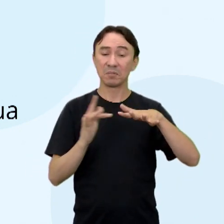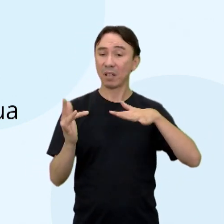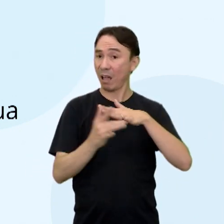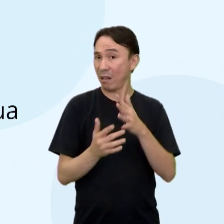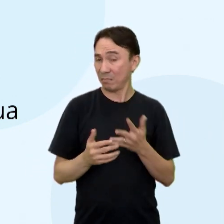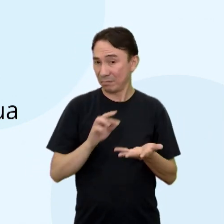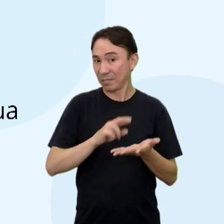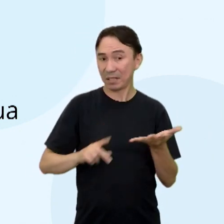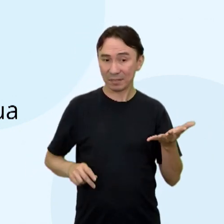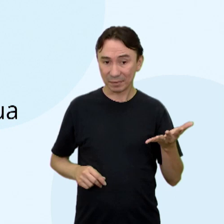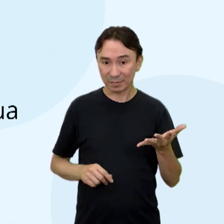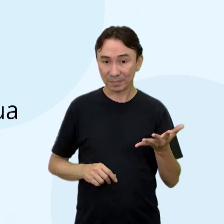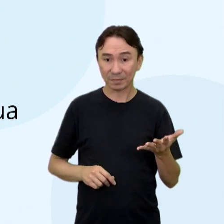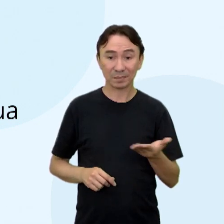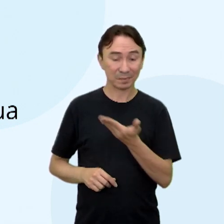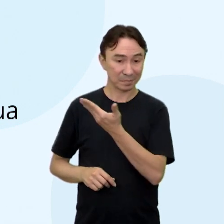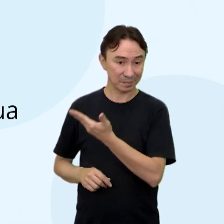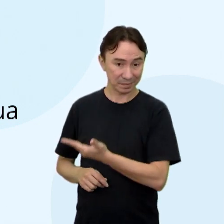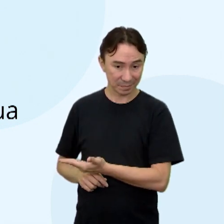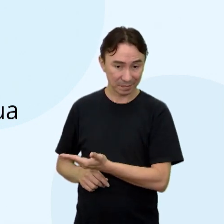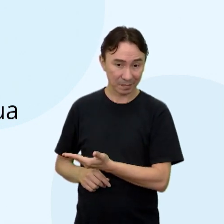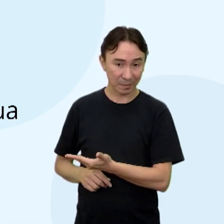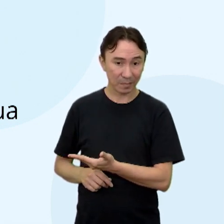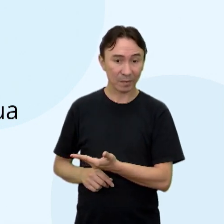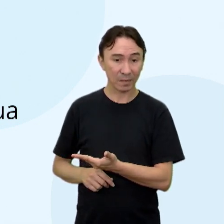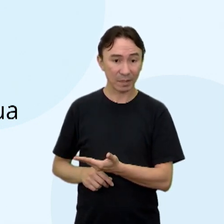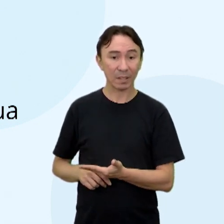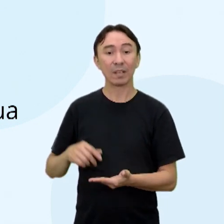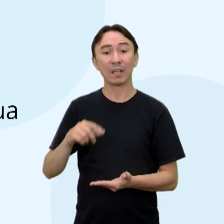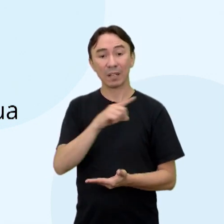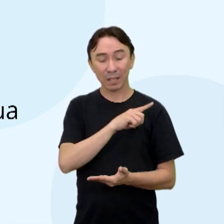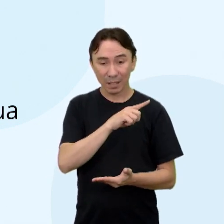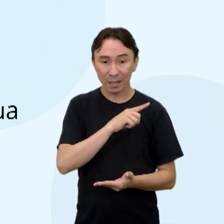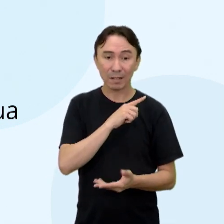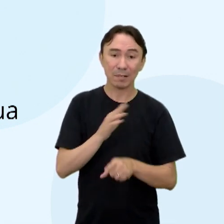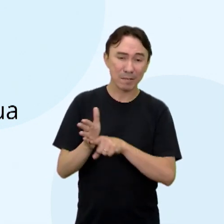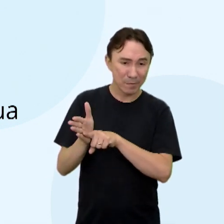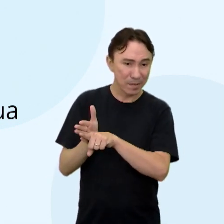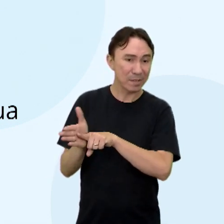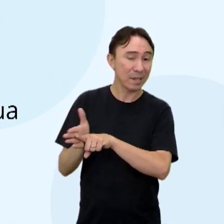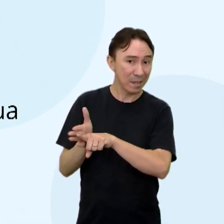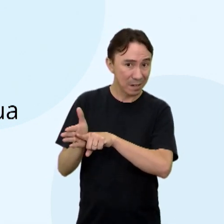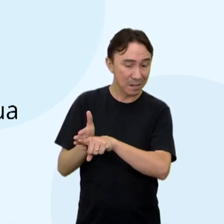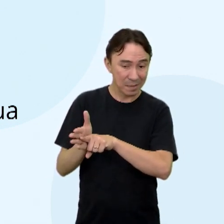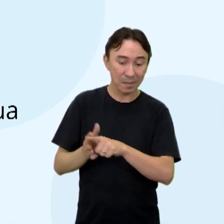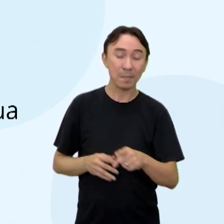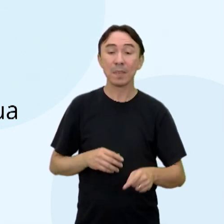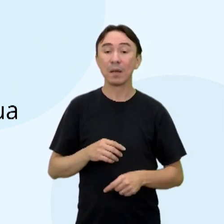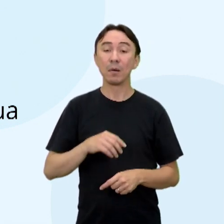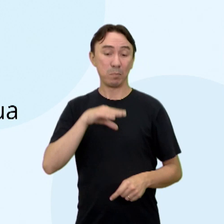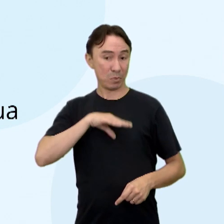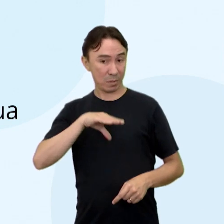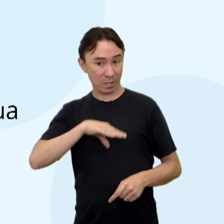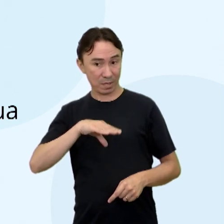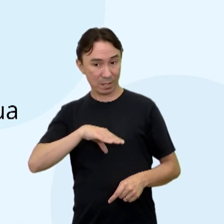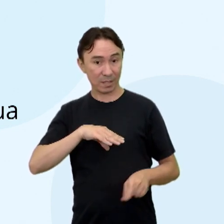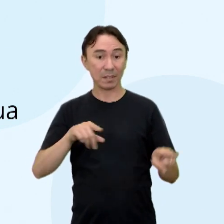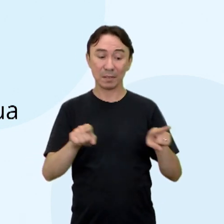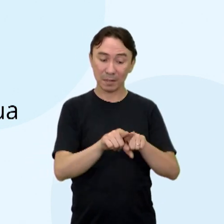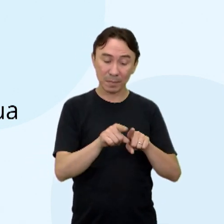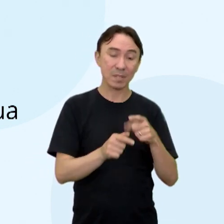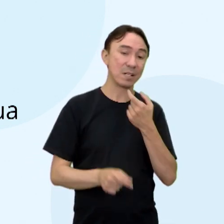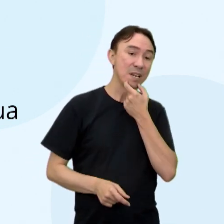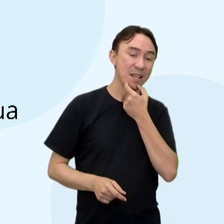tá, eu pulei isso aqui. Todo esse material deve ser investigado em língua portuguesa e, como somos um observatório internacional, em língua